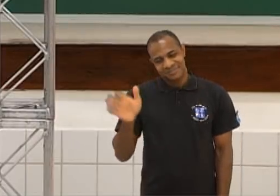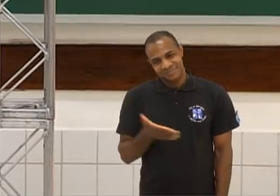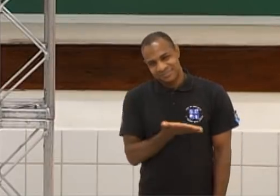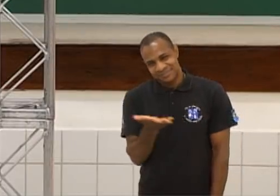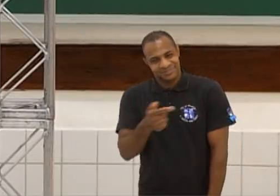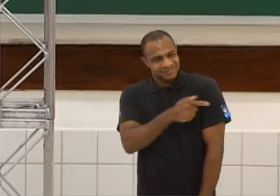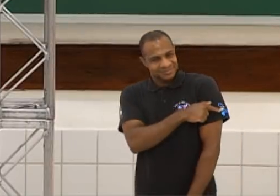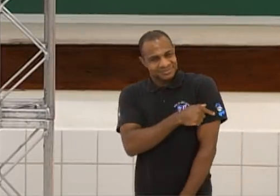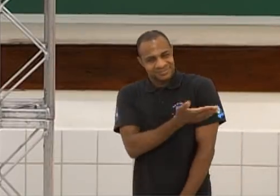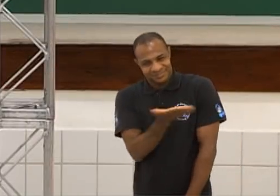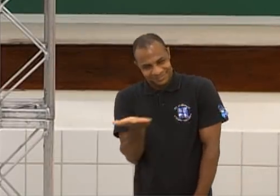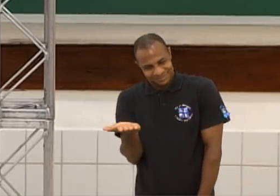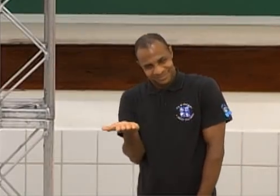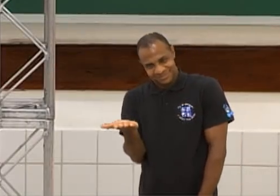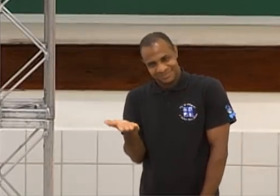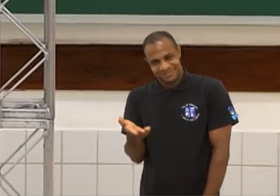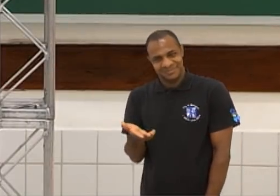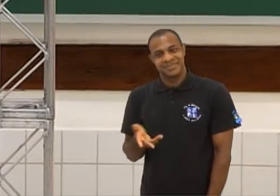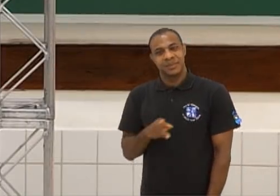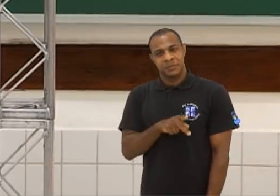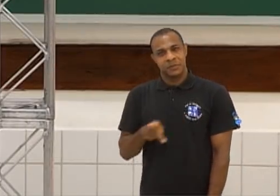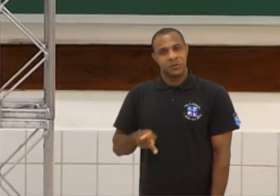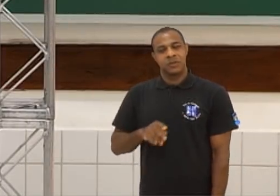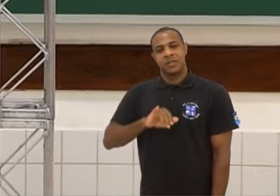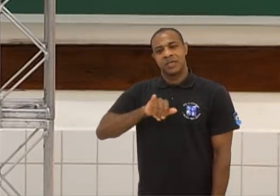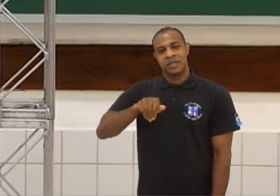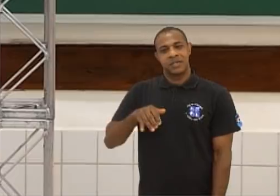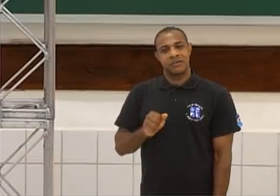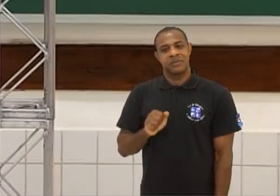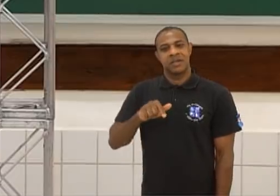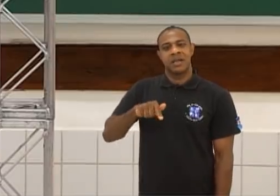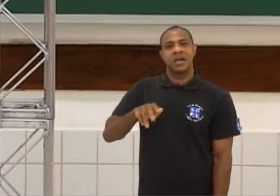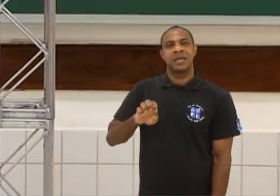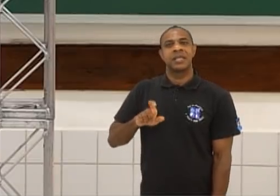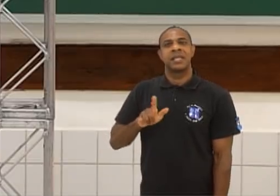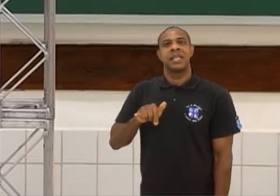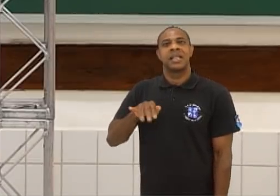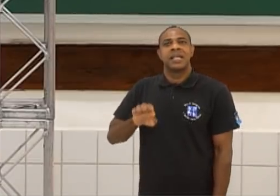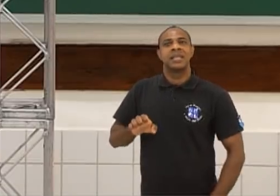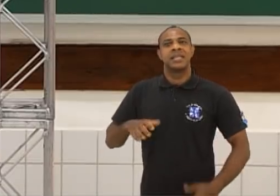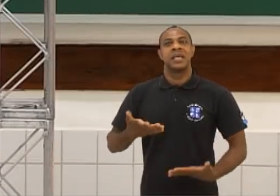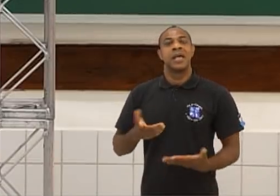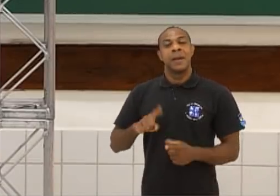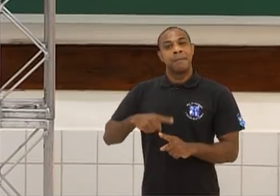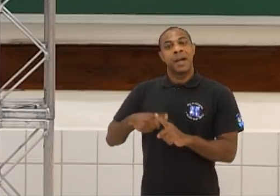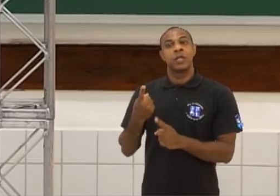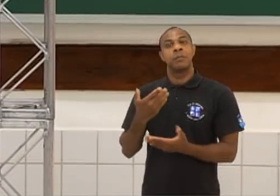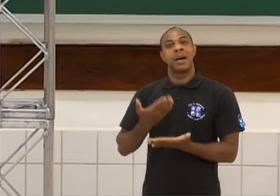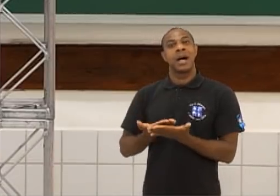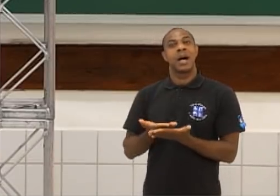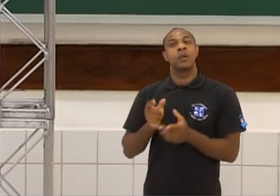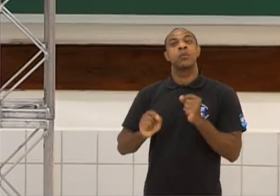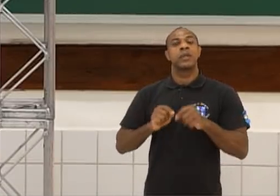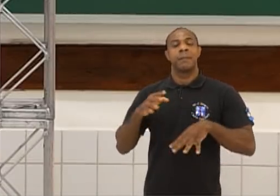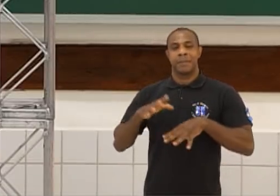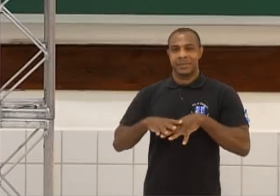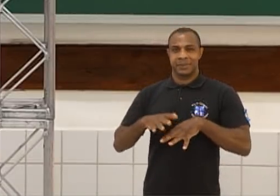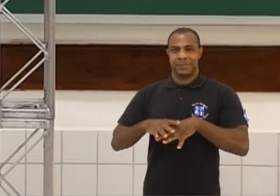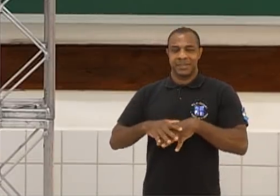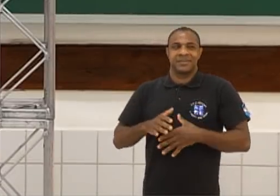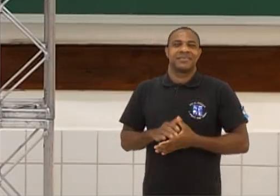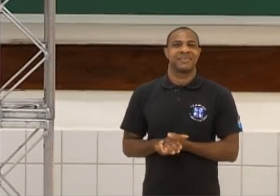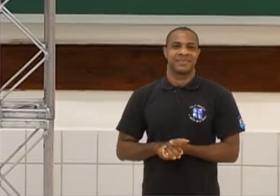do sétimo ano, tudo bem com vocês? Sou a professora Jaqueline e nós vamos para mais uma aula de matemática. Animados aí? Tem que estar,